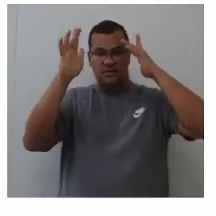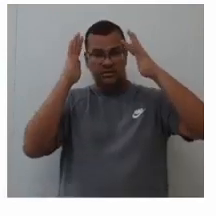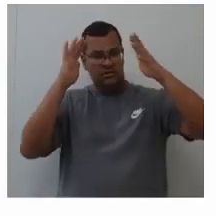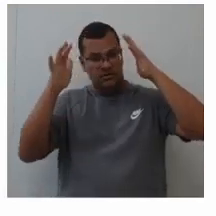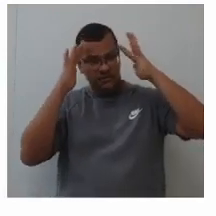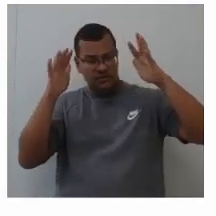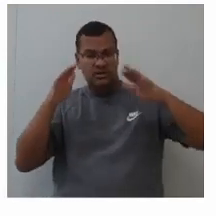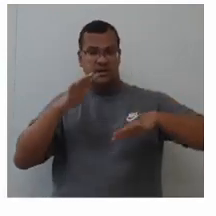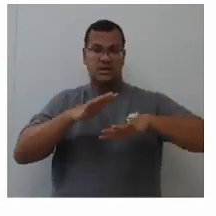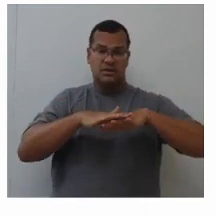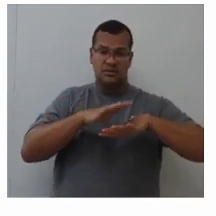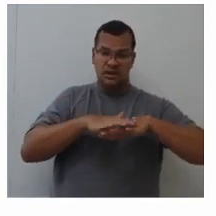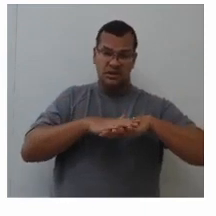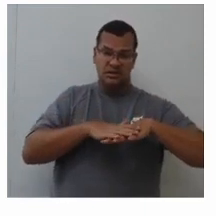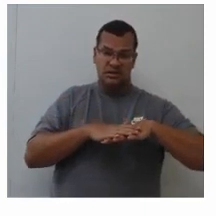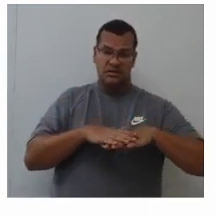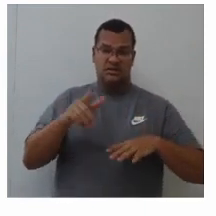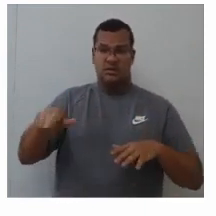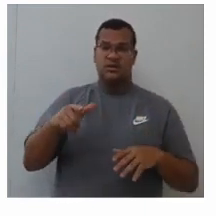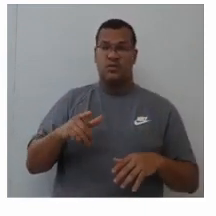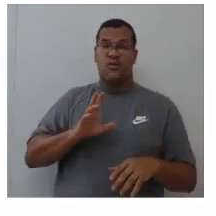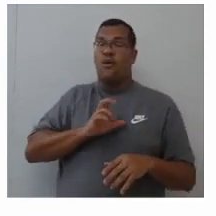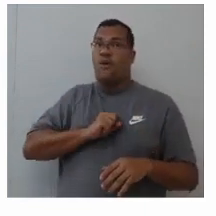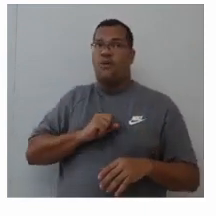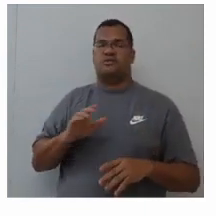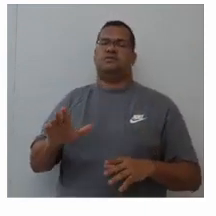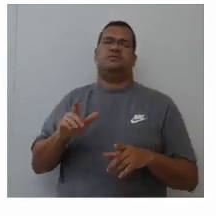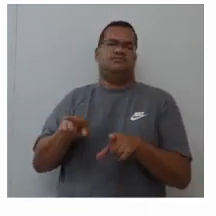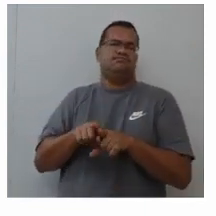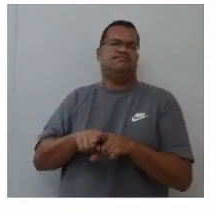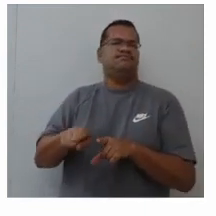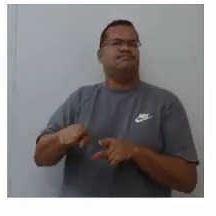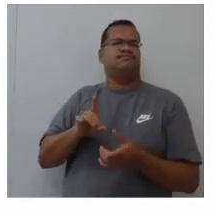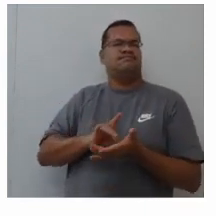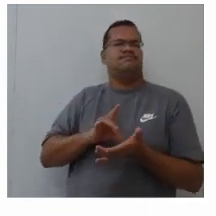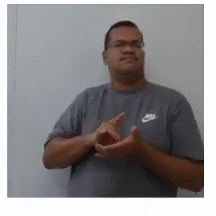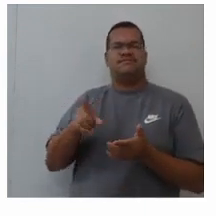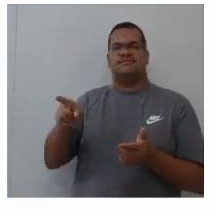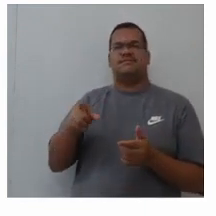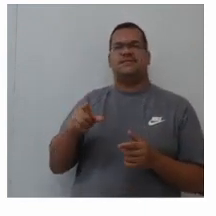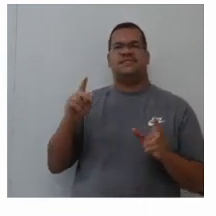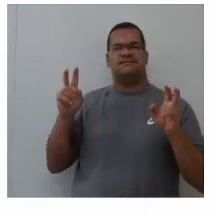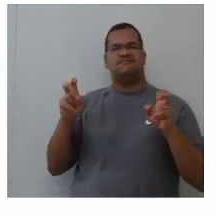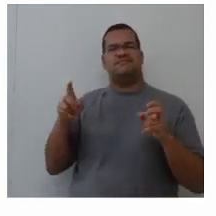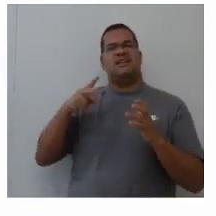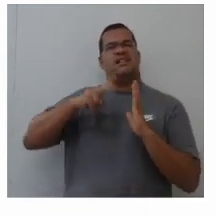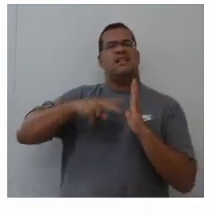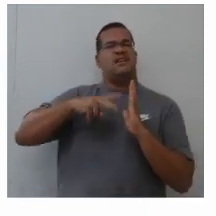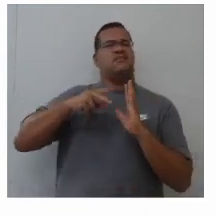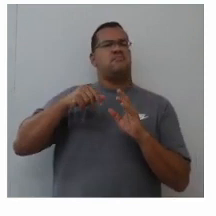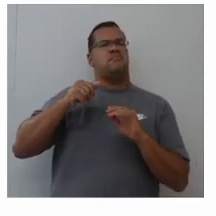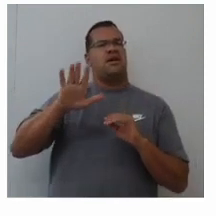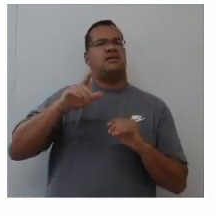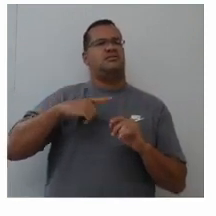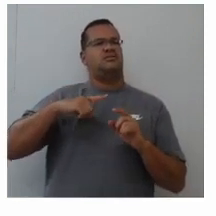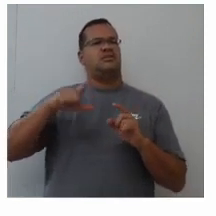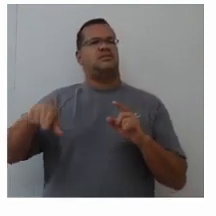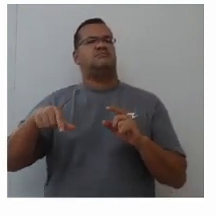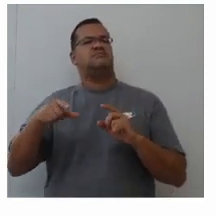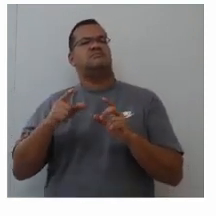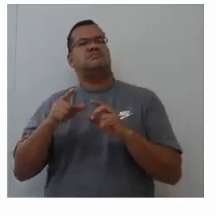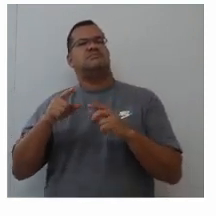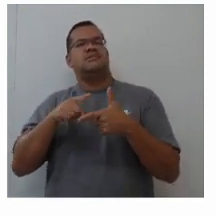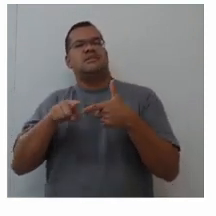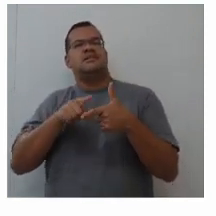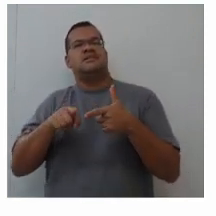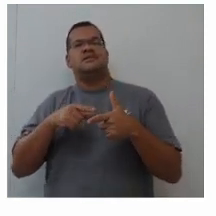matemática, então eu curto demais isso aí, tá? E aí eu acho que você pode ler um pouco mais sobre essa questão, mas eu